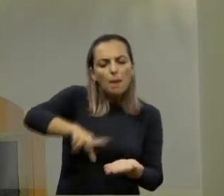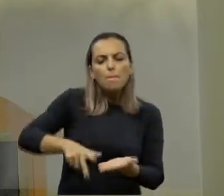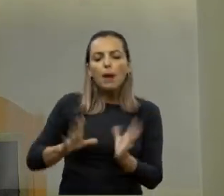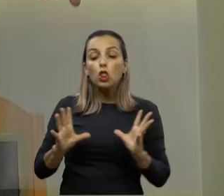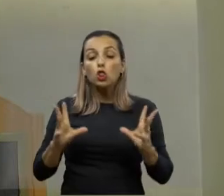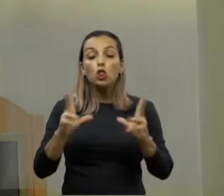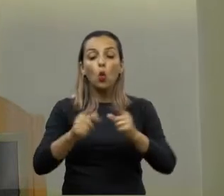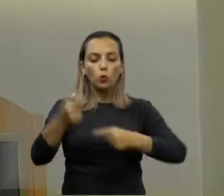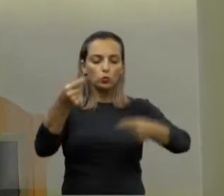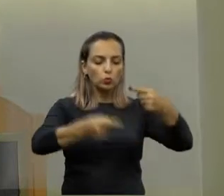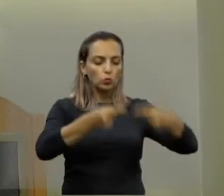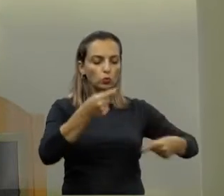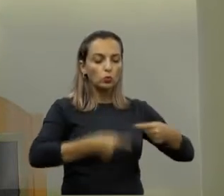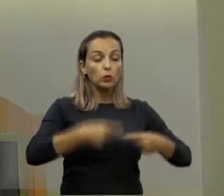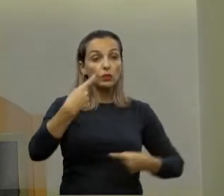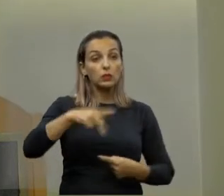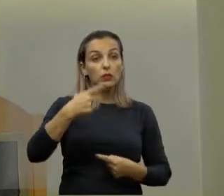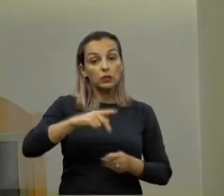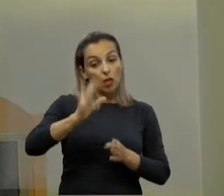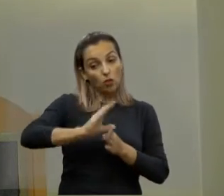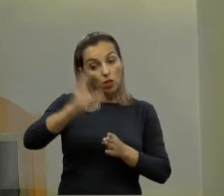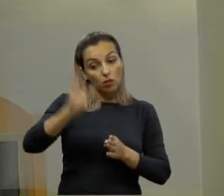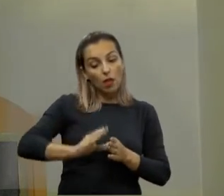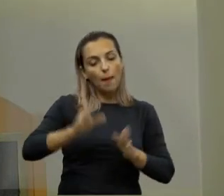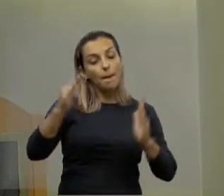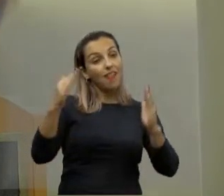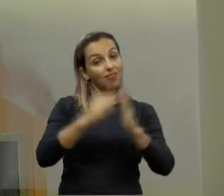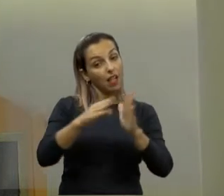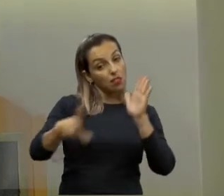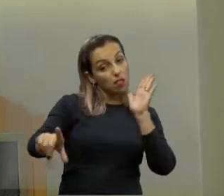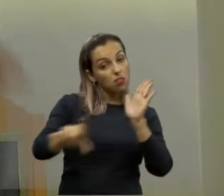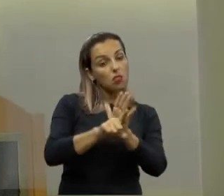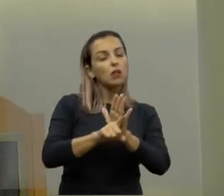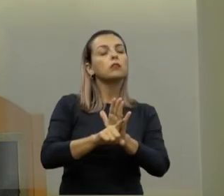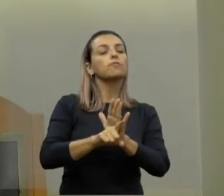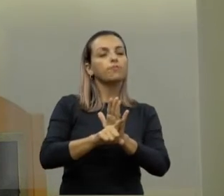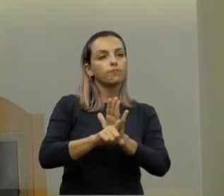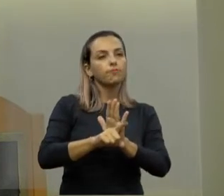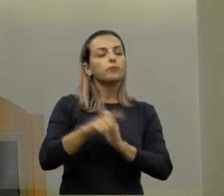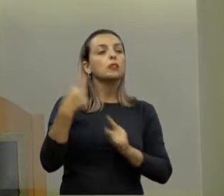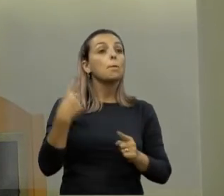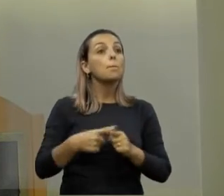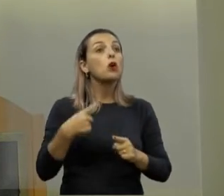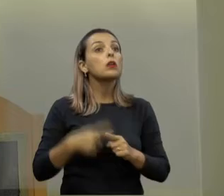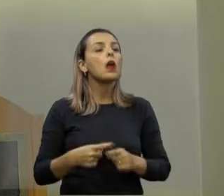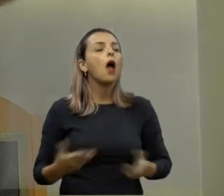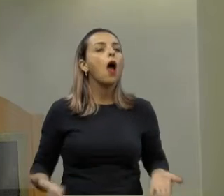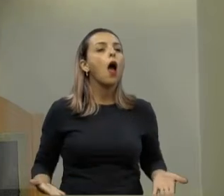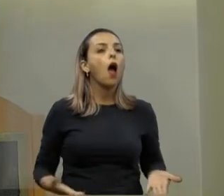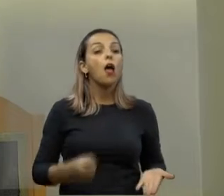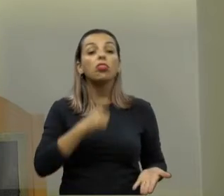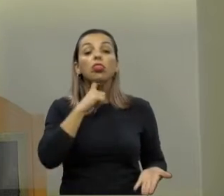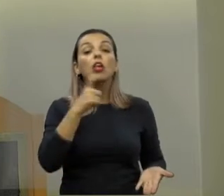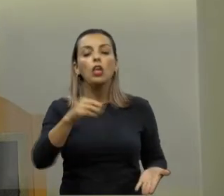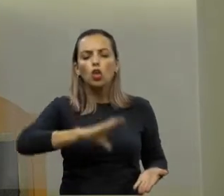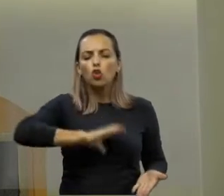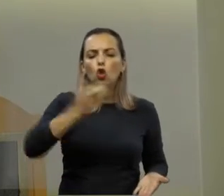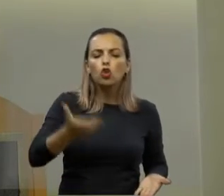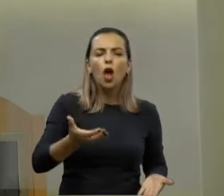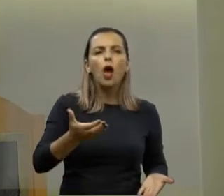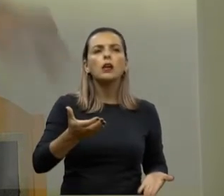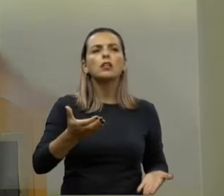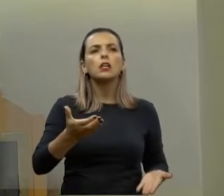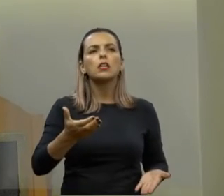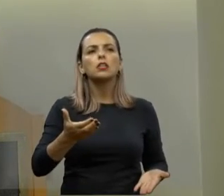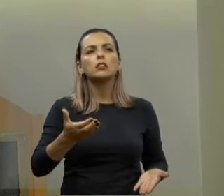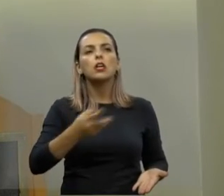vem aqui vamos discutir aqui a casa de lei terá dois representantes tudo aplicação porque ninguém teve coragem ainda de